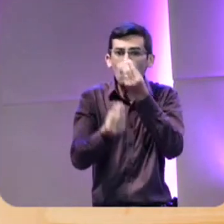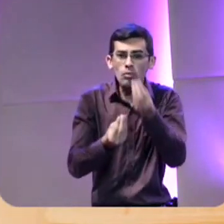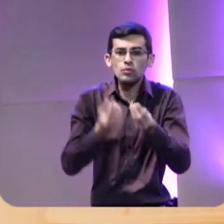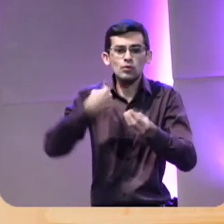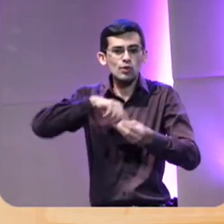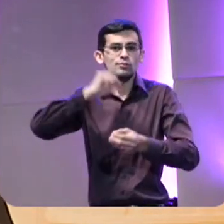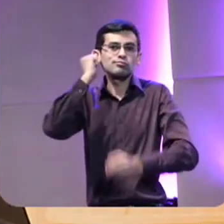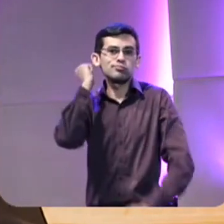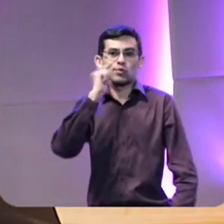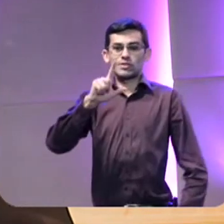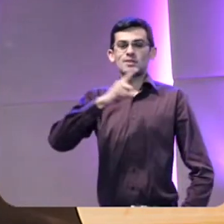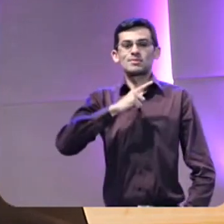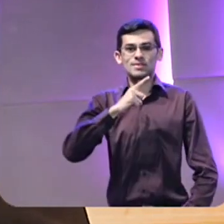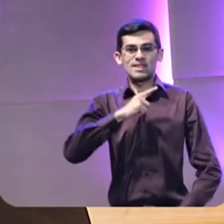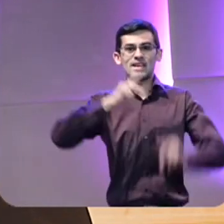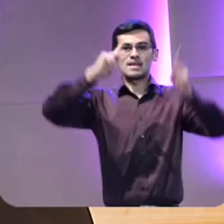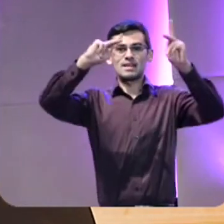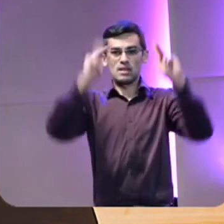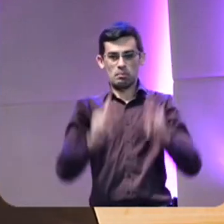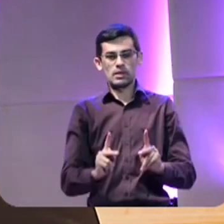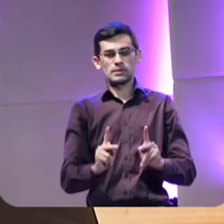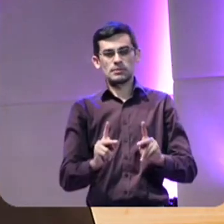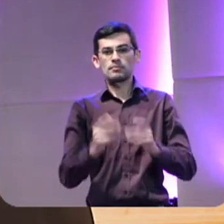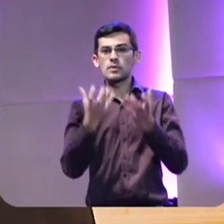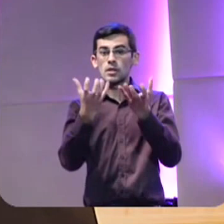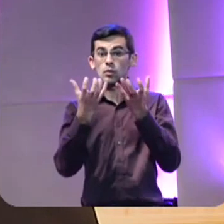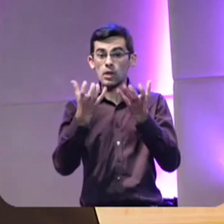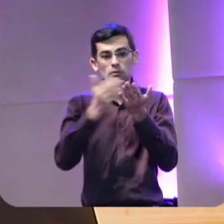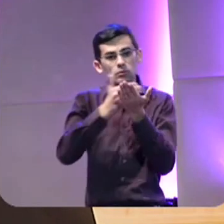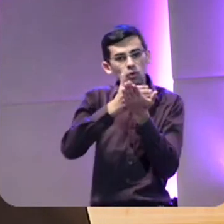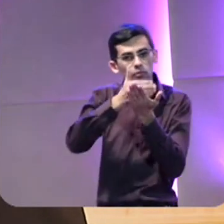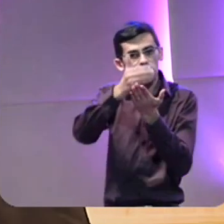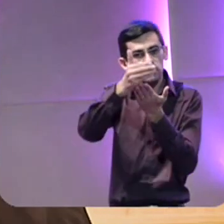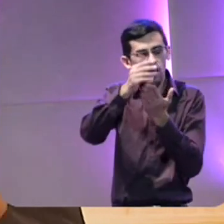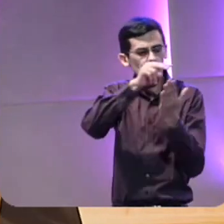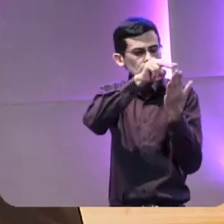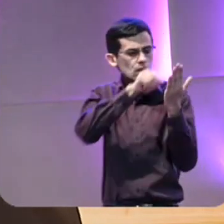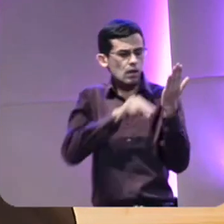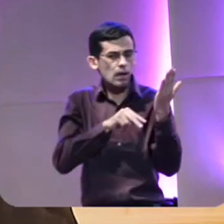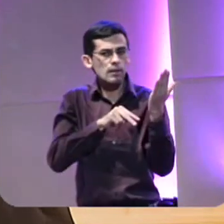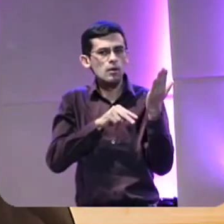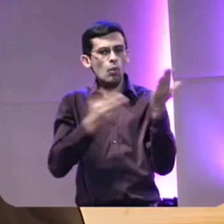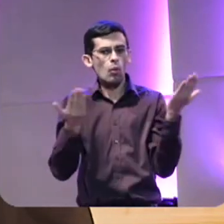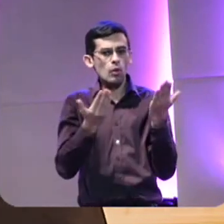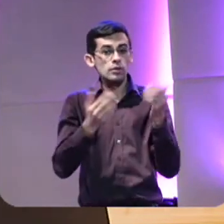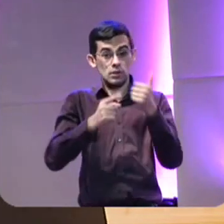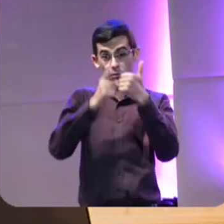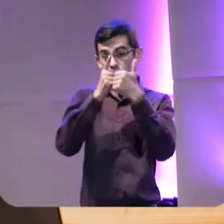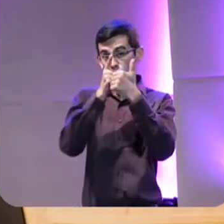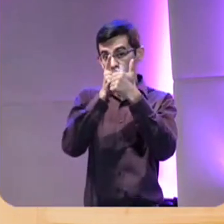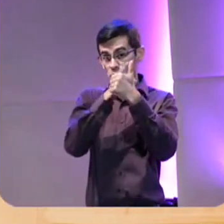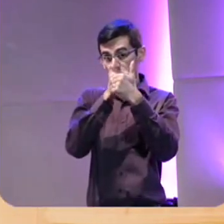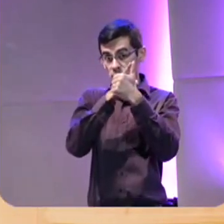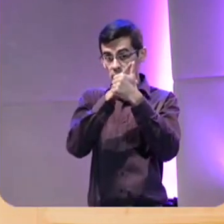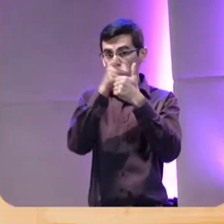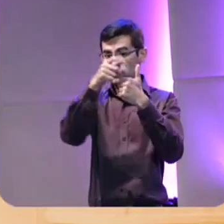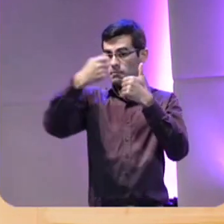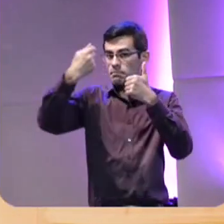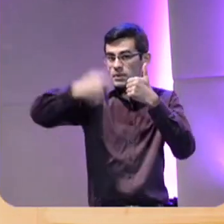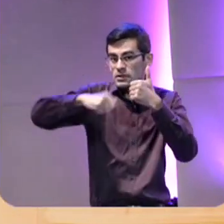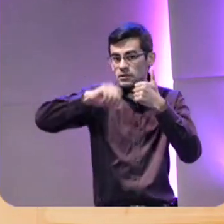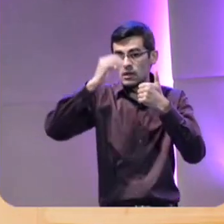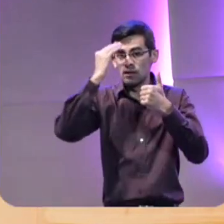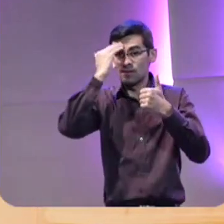para obter essa paz? E aí eu queria começar a olhar para esses meios. O primeiro meio que você